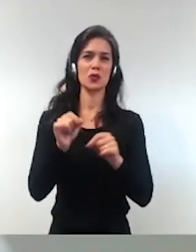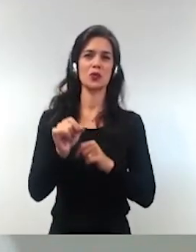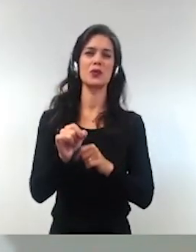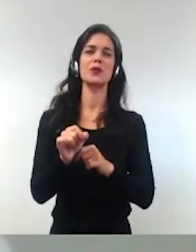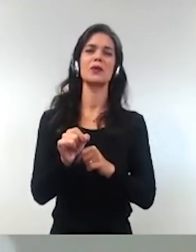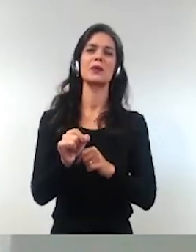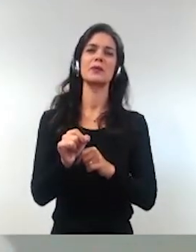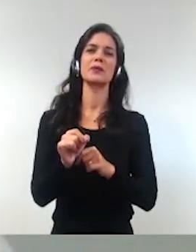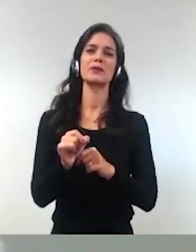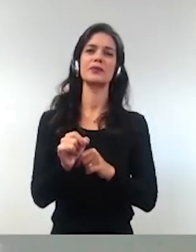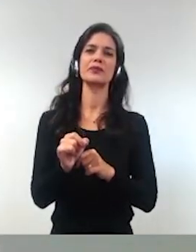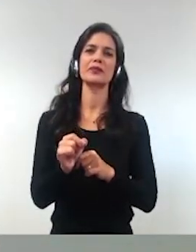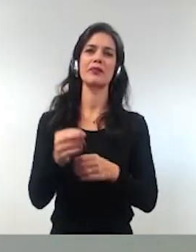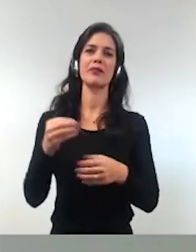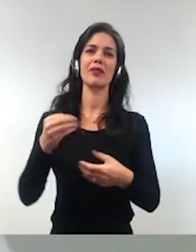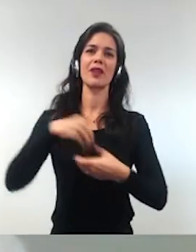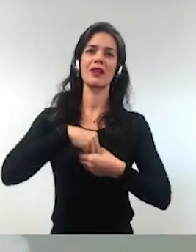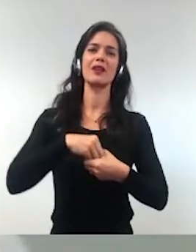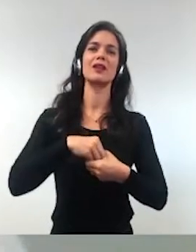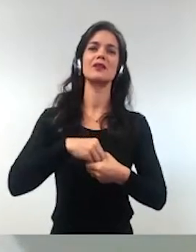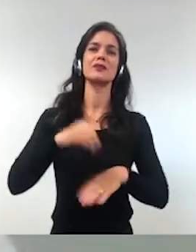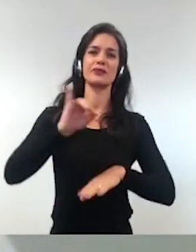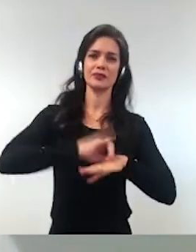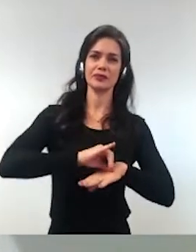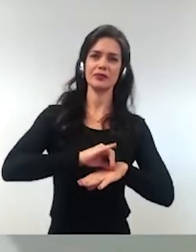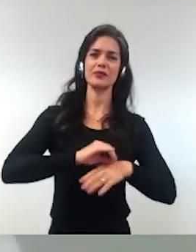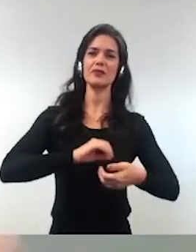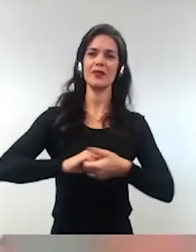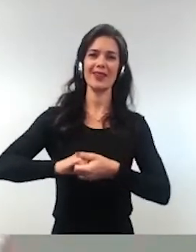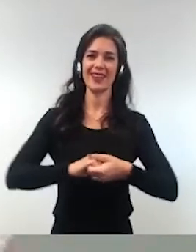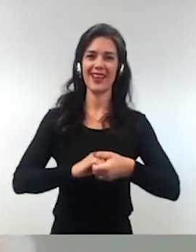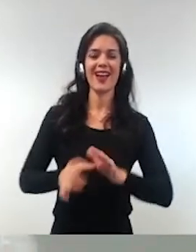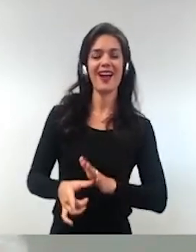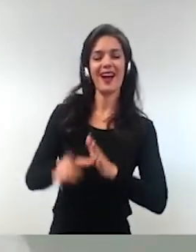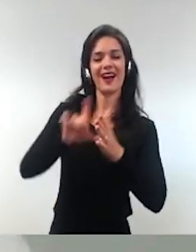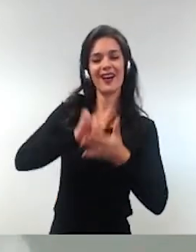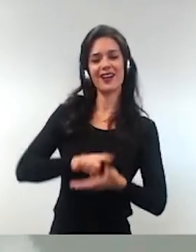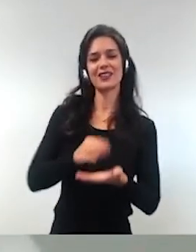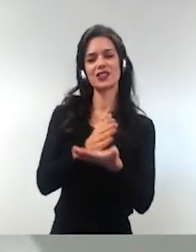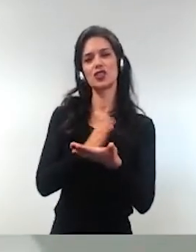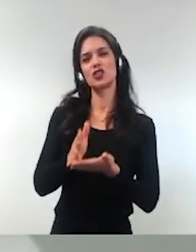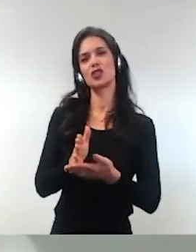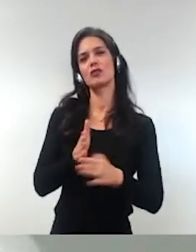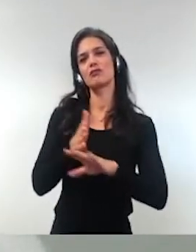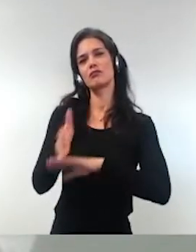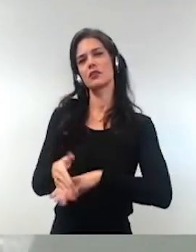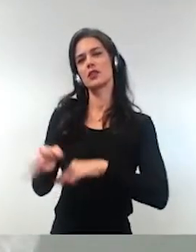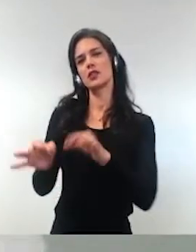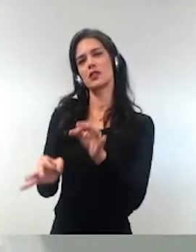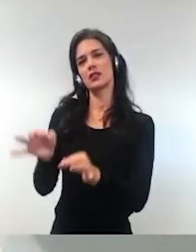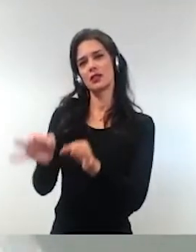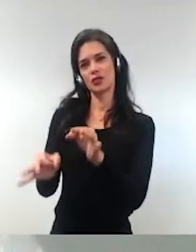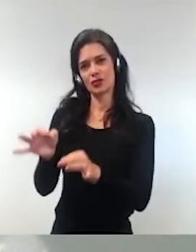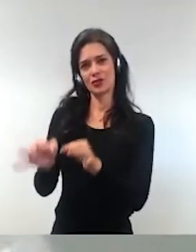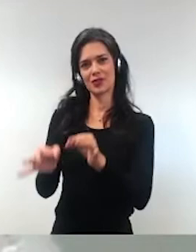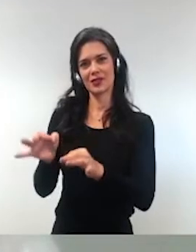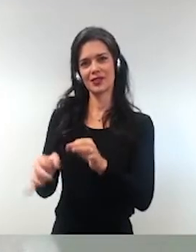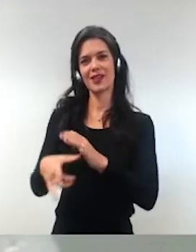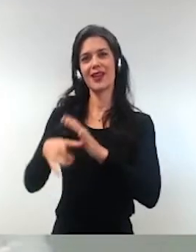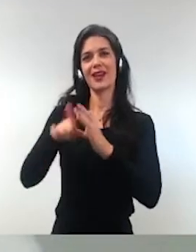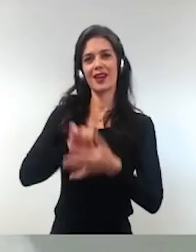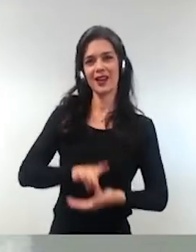de conciliação da Justiça do Trabalho esse debate antes de uma ação civil pública, antes de uma ação